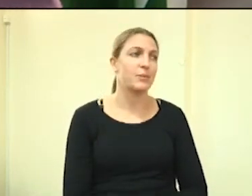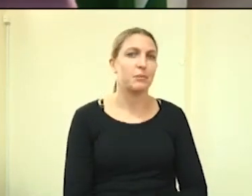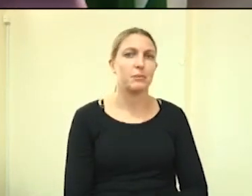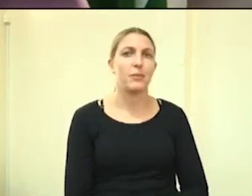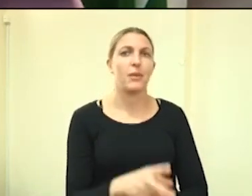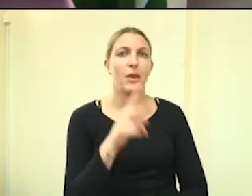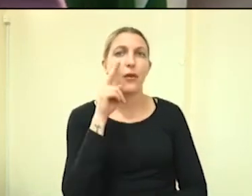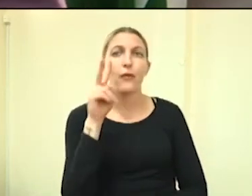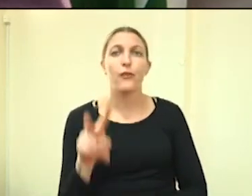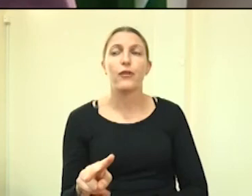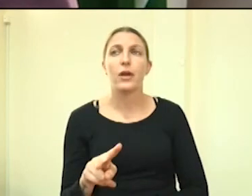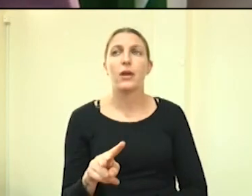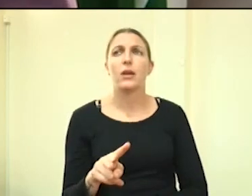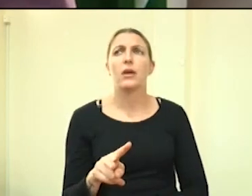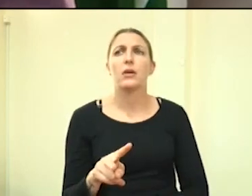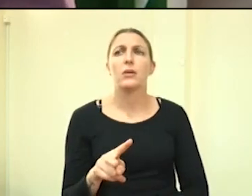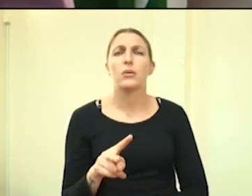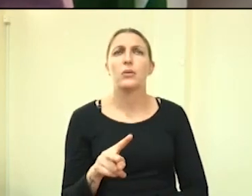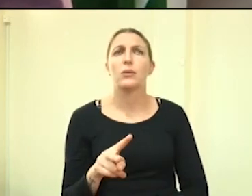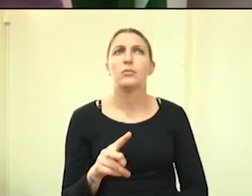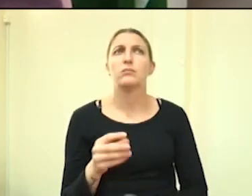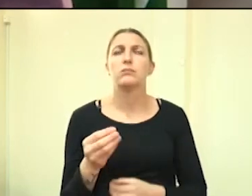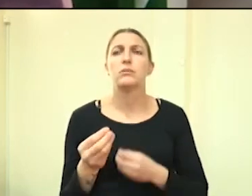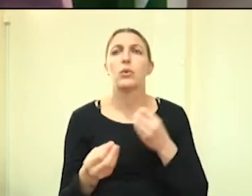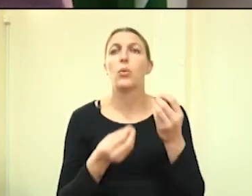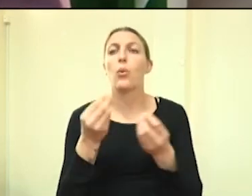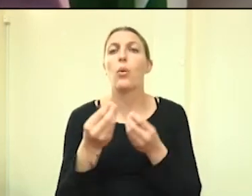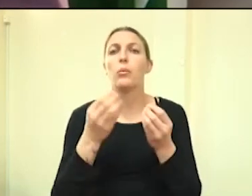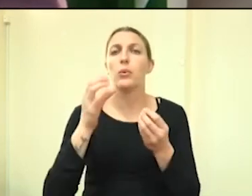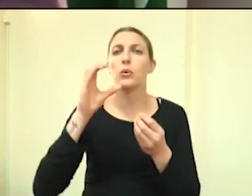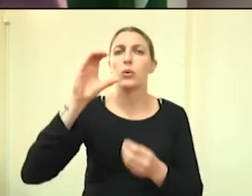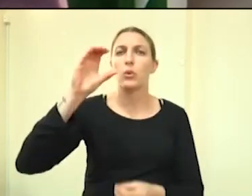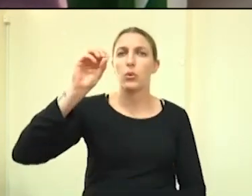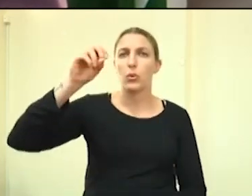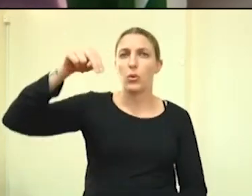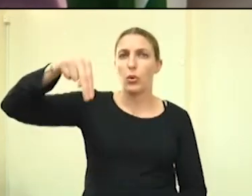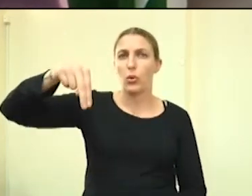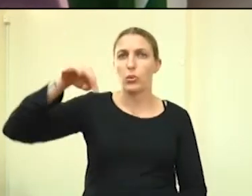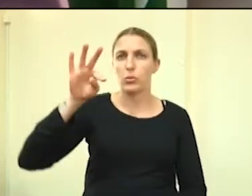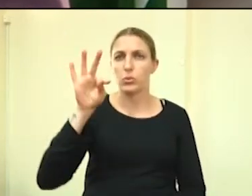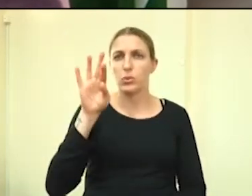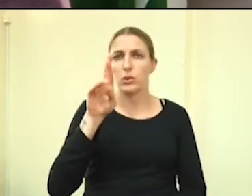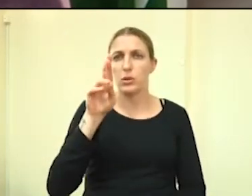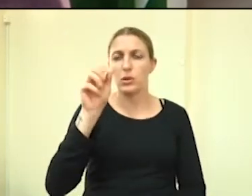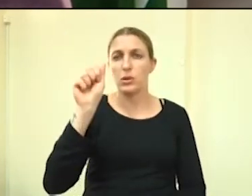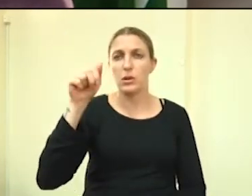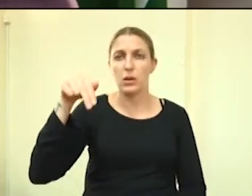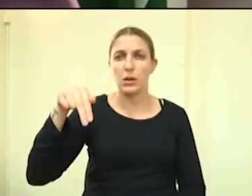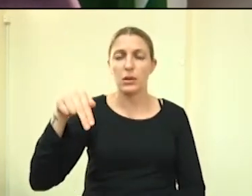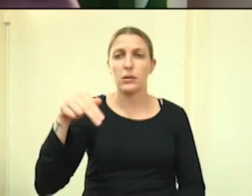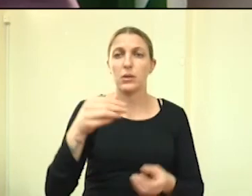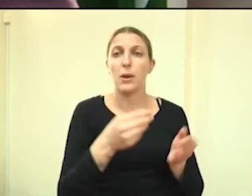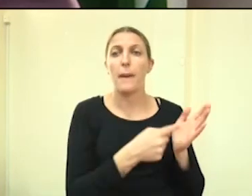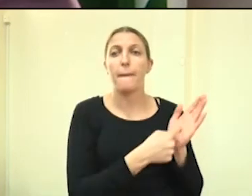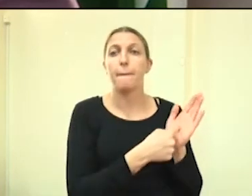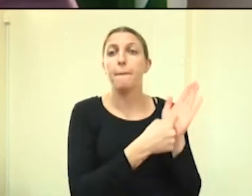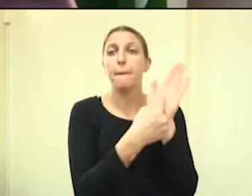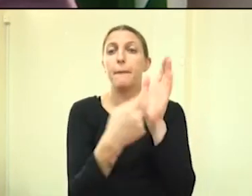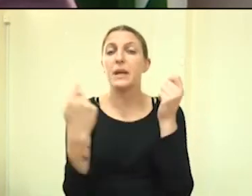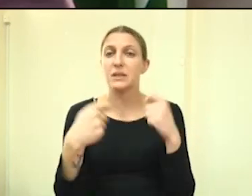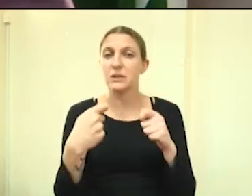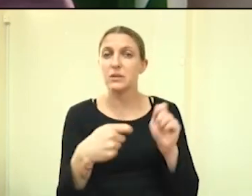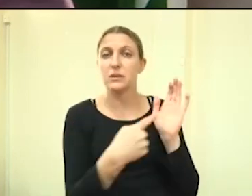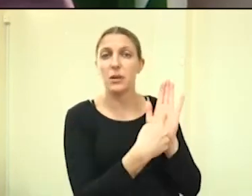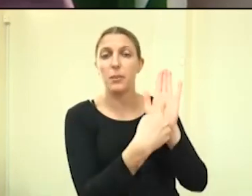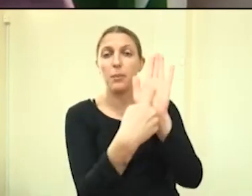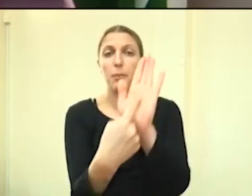De ver da possibilidade de o CONTRAN passar uma cópia do parecer, né,